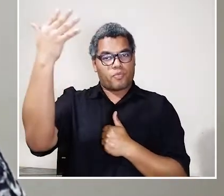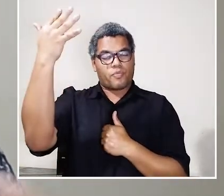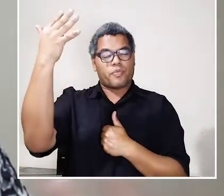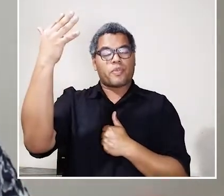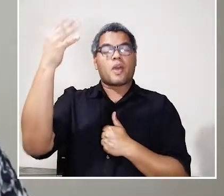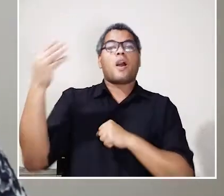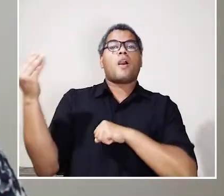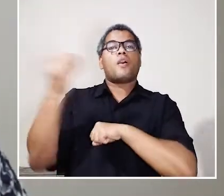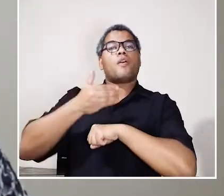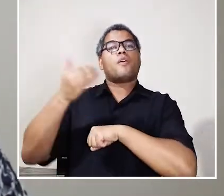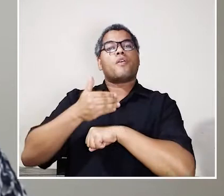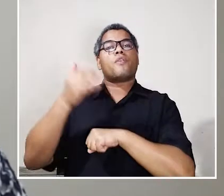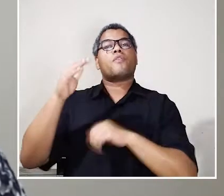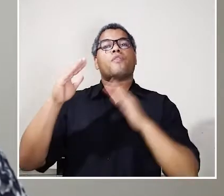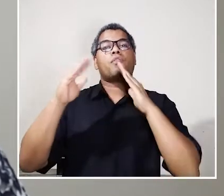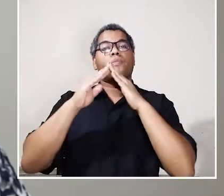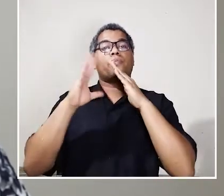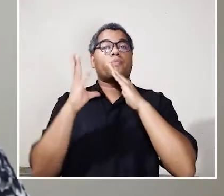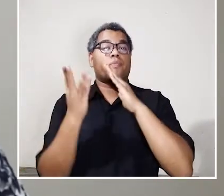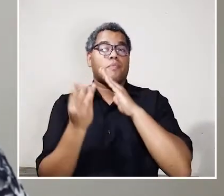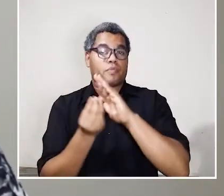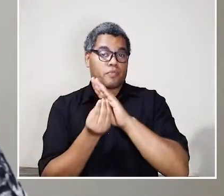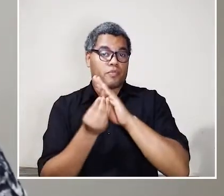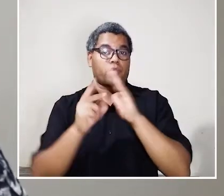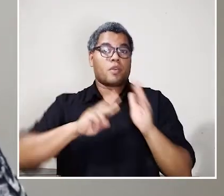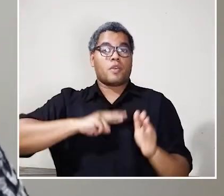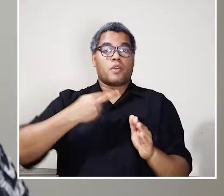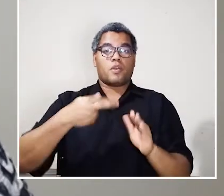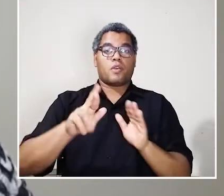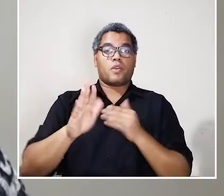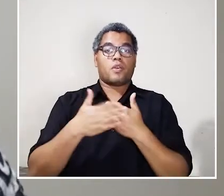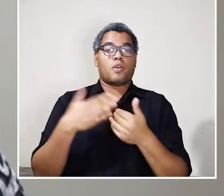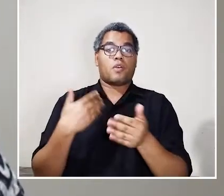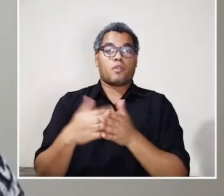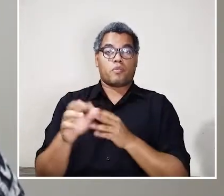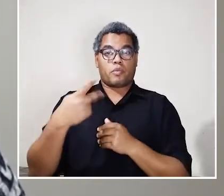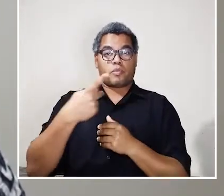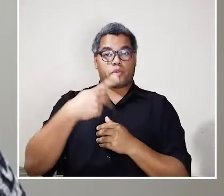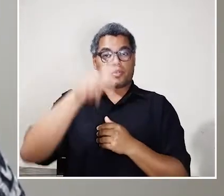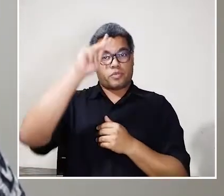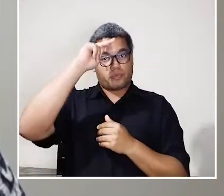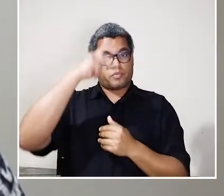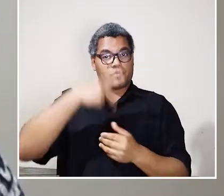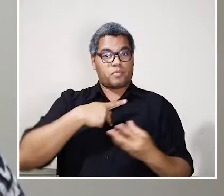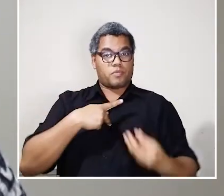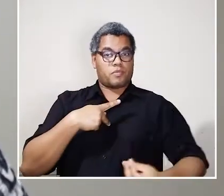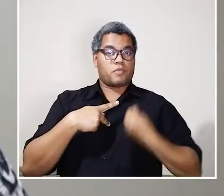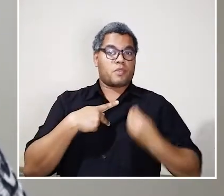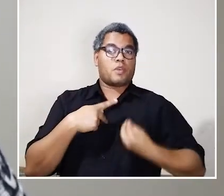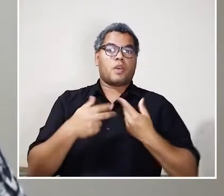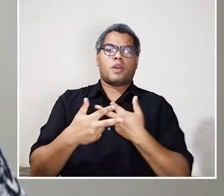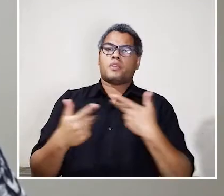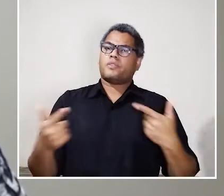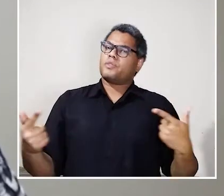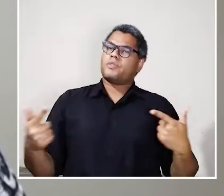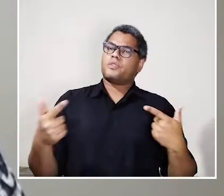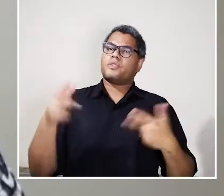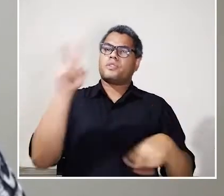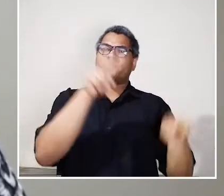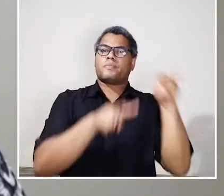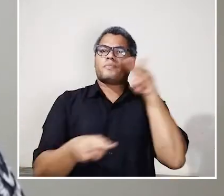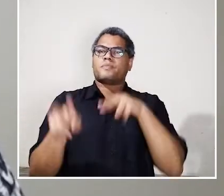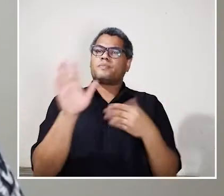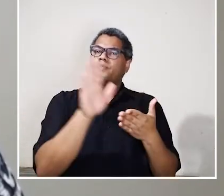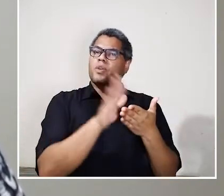um frequentador de igreja, mas para a sua vida mesmo, as coisas que você ouve e